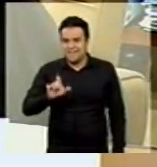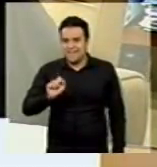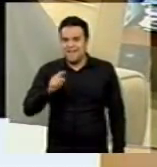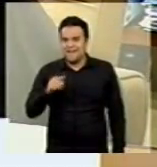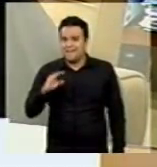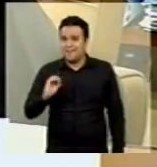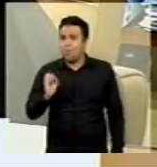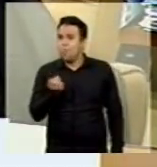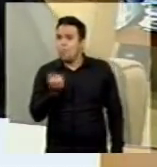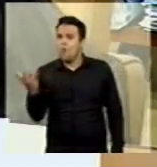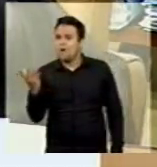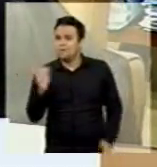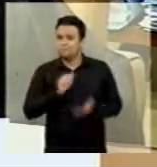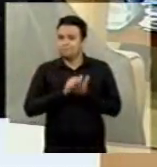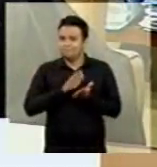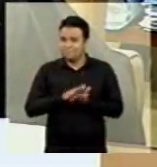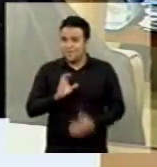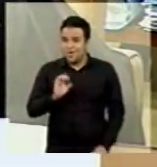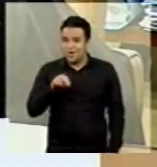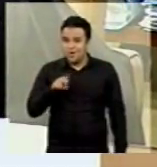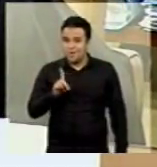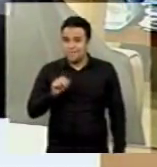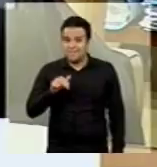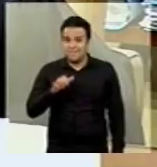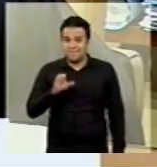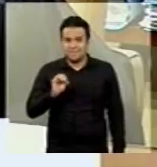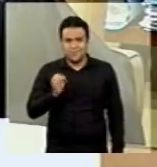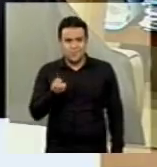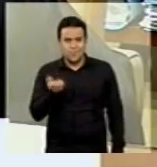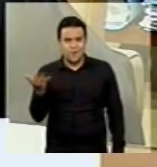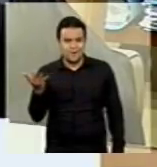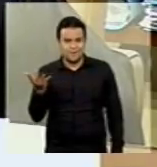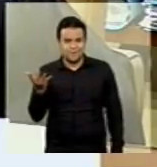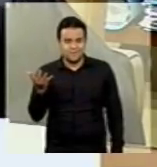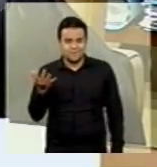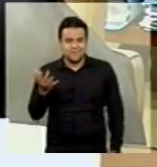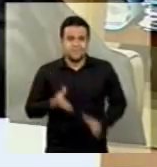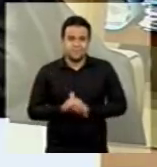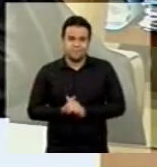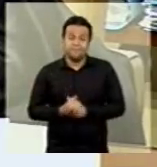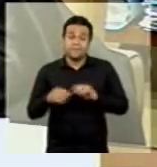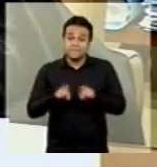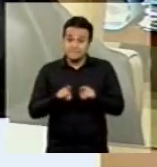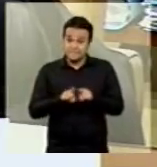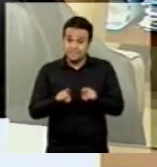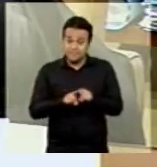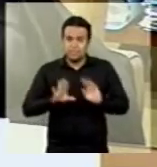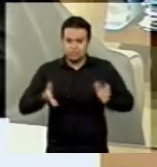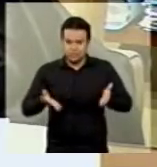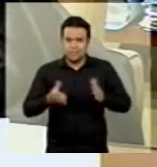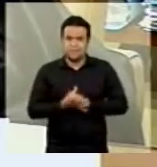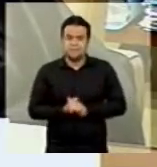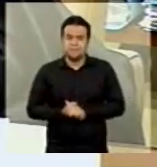condenados? Nós tivemos até o caso que você não se referiu, da separação de autos